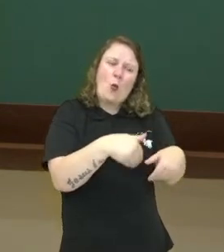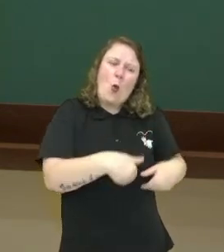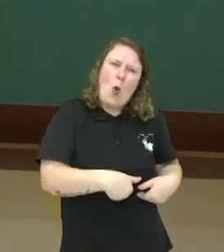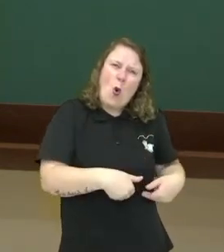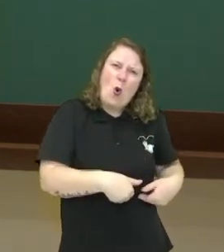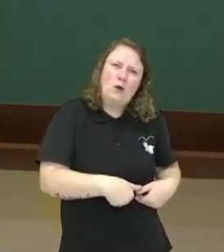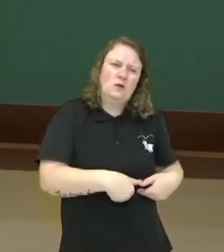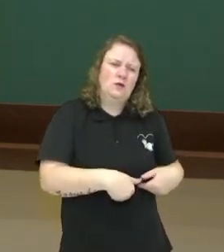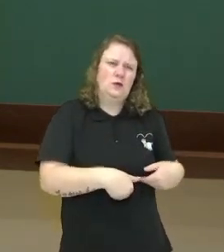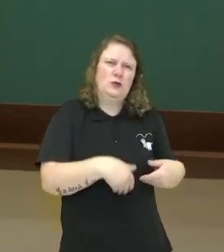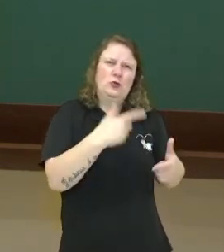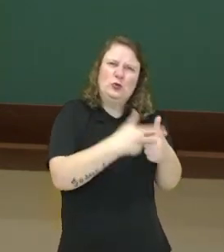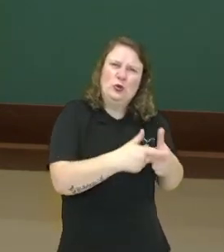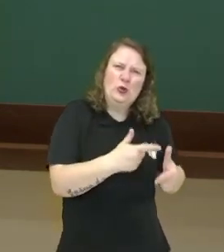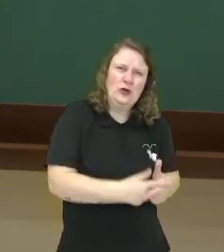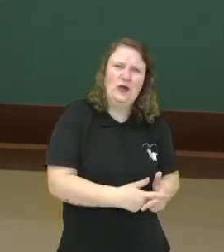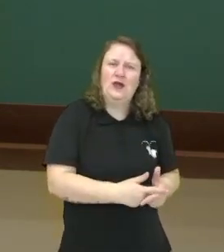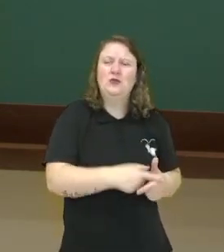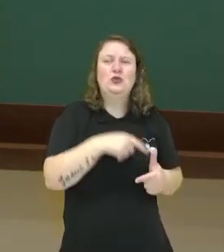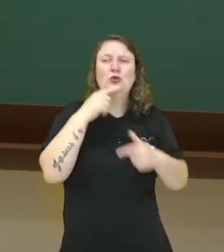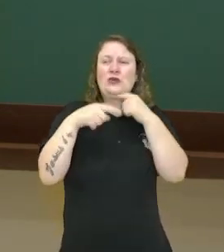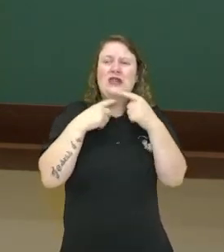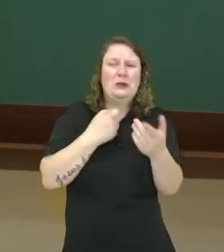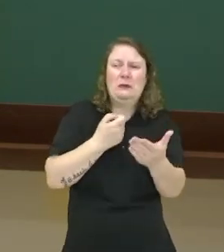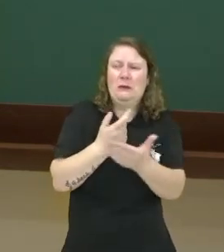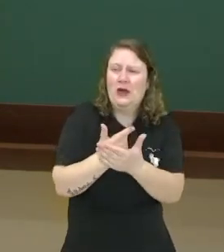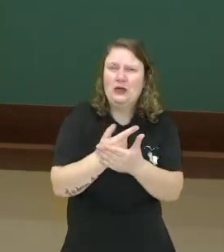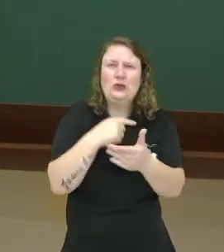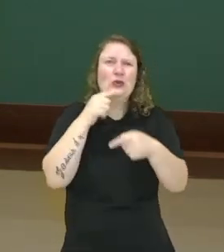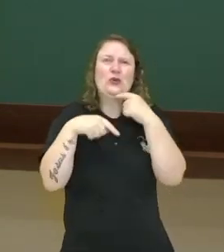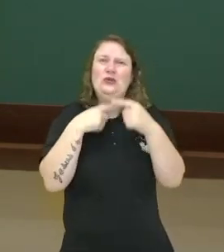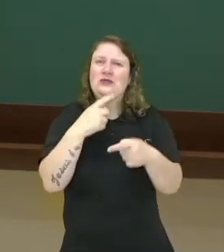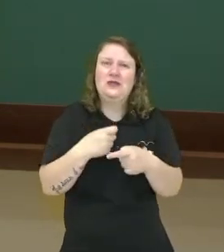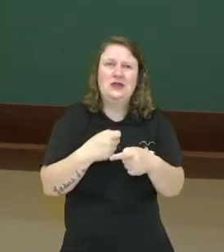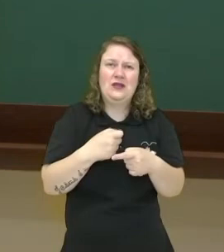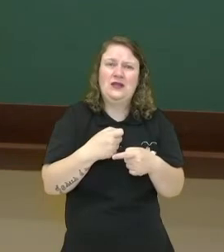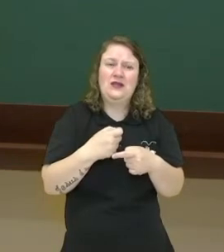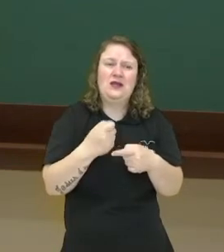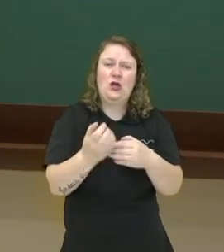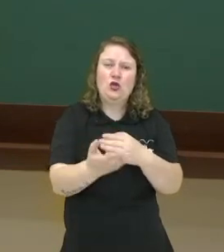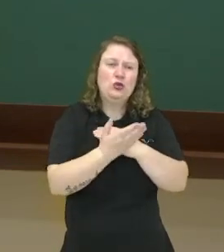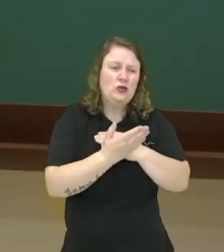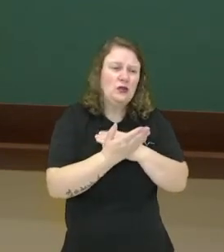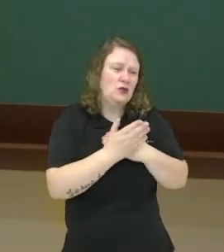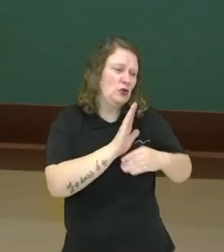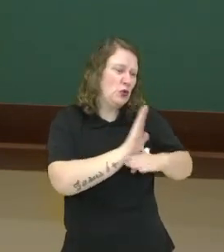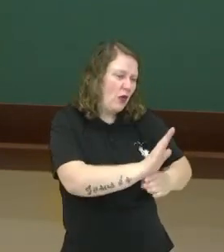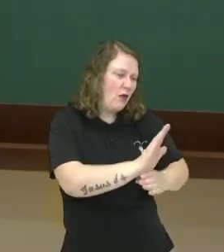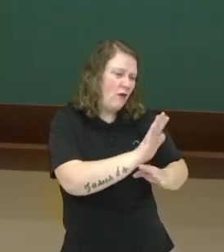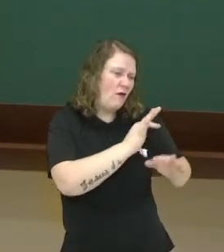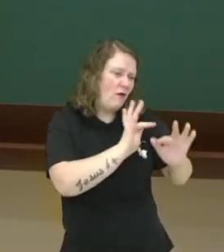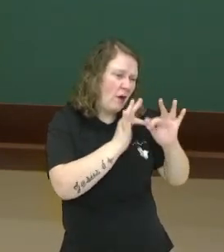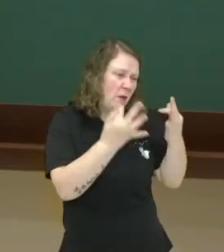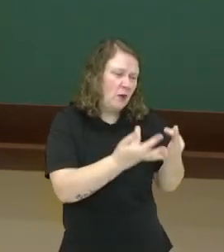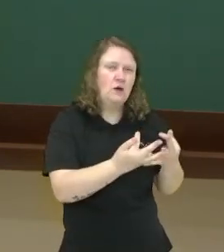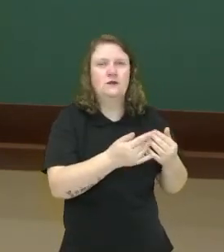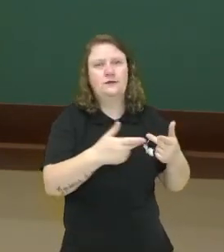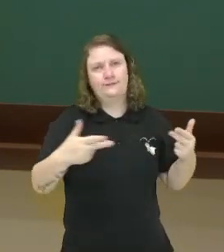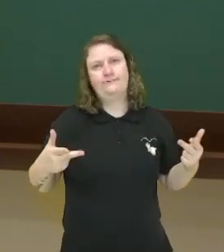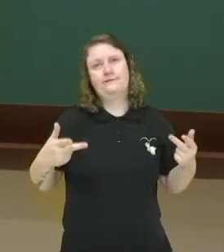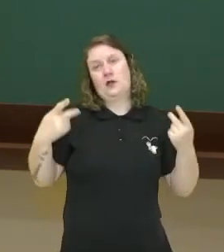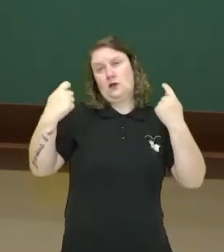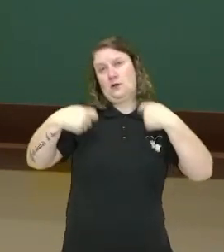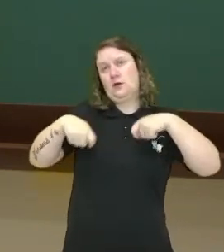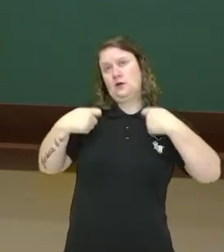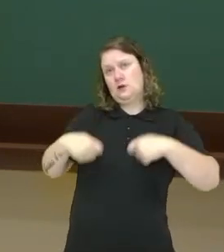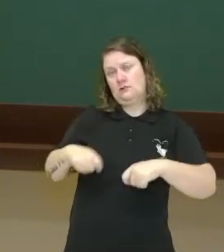acesso a serviço, produto ou qualidade de vida. Então isso também precisa ser pensado para que ela se mantenha ali no patamar